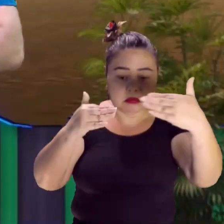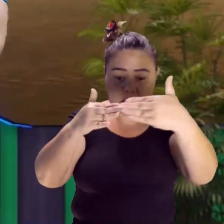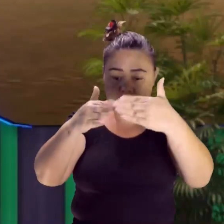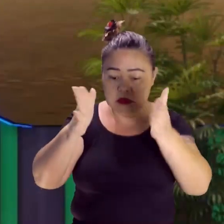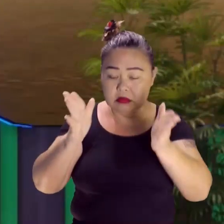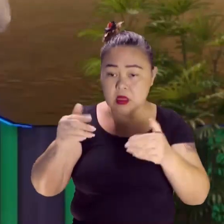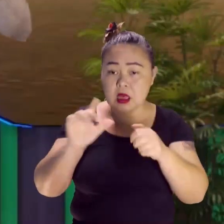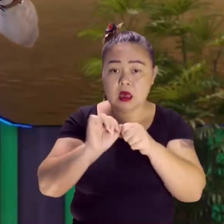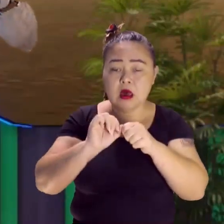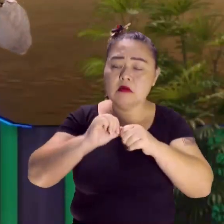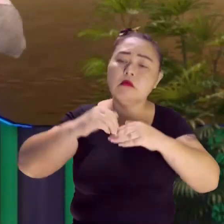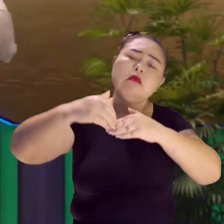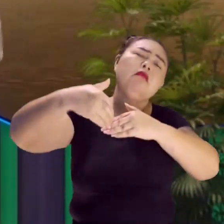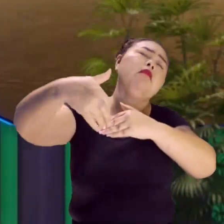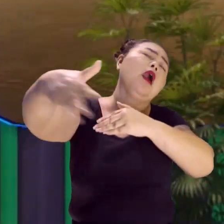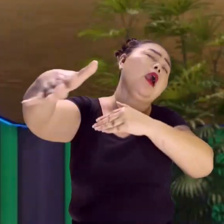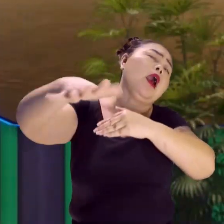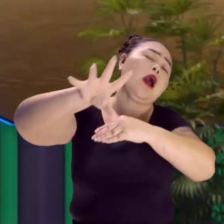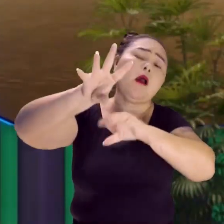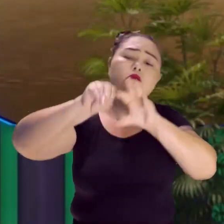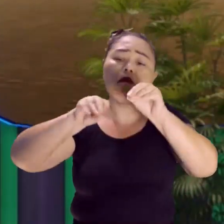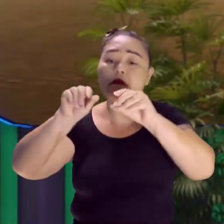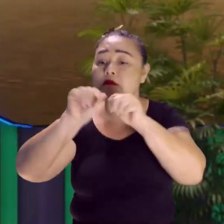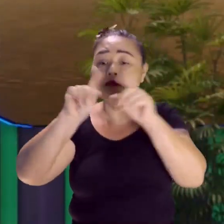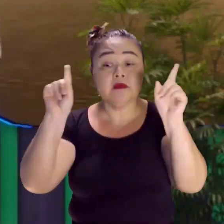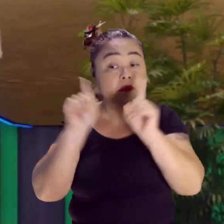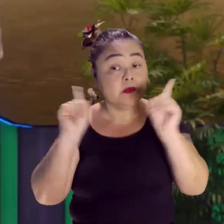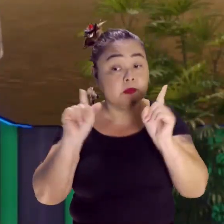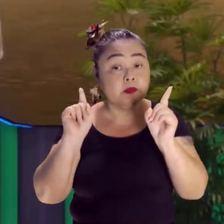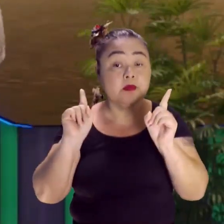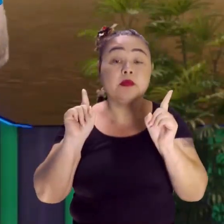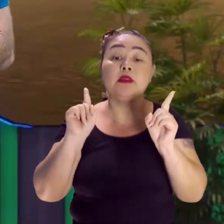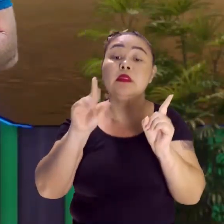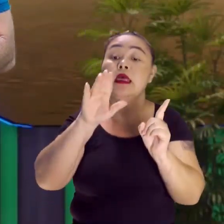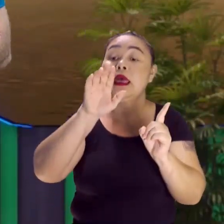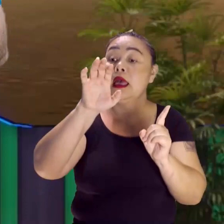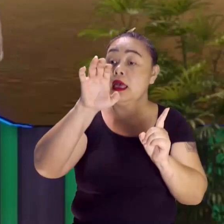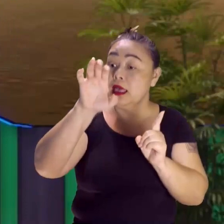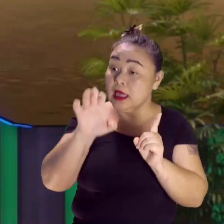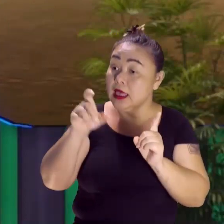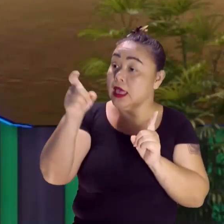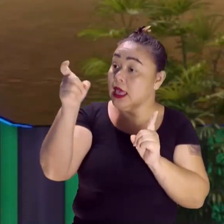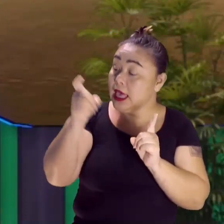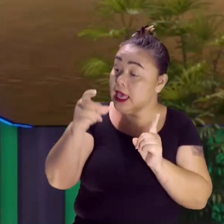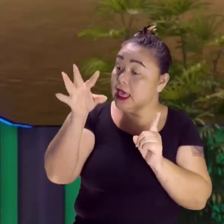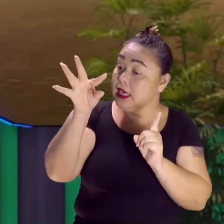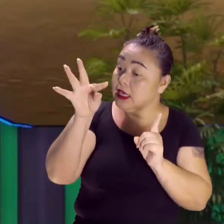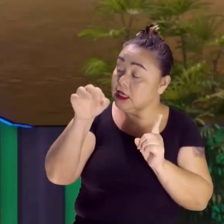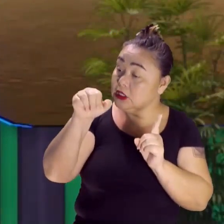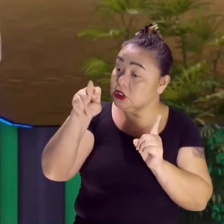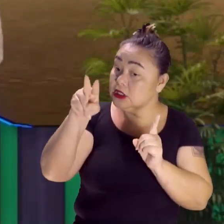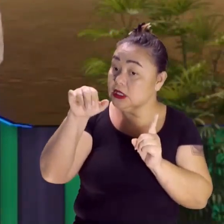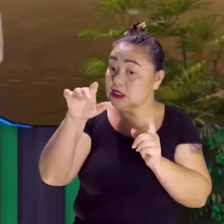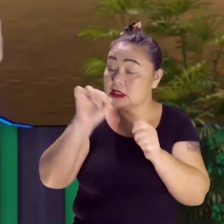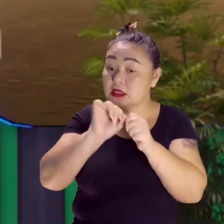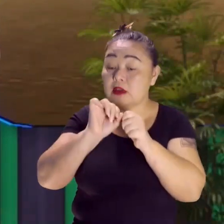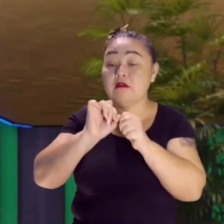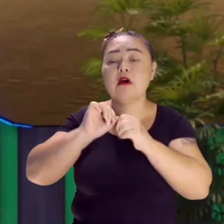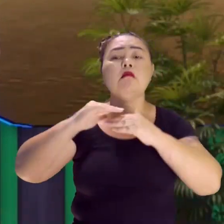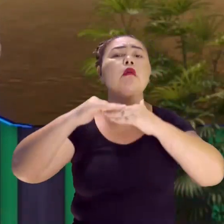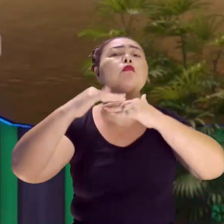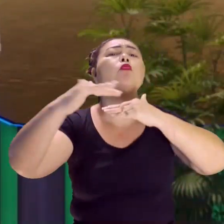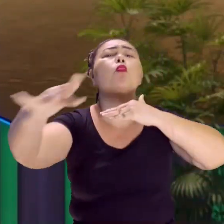não tem aquele pasto não tem nada disso já no sistema extensivo aqui de Rondônia a gente vê várias áreas de